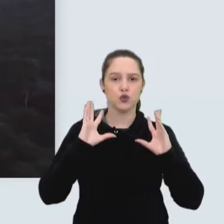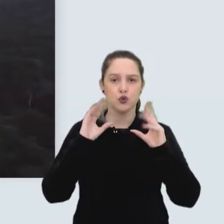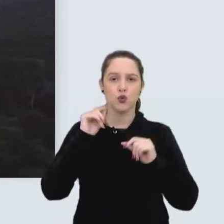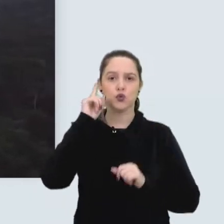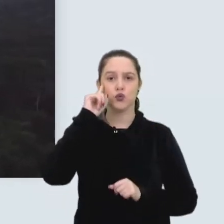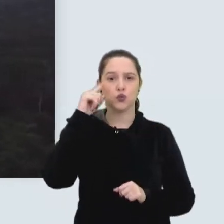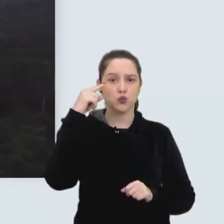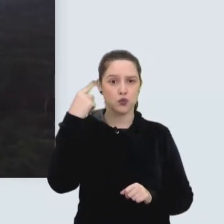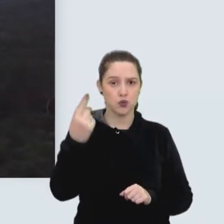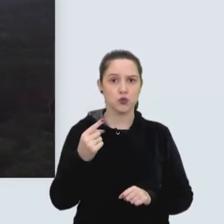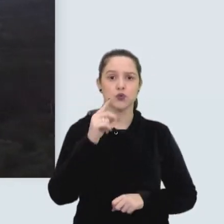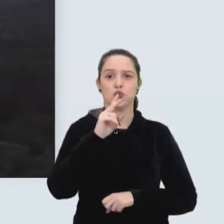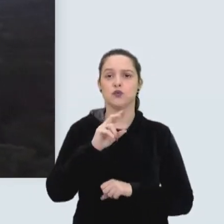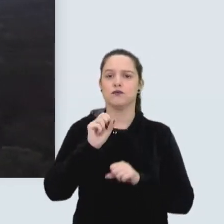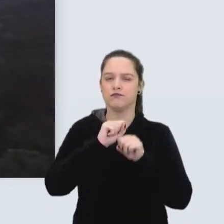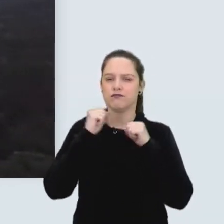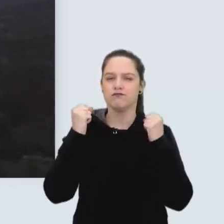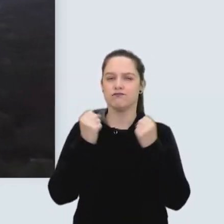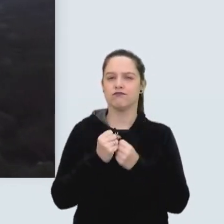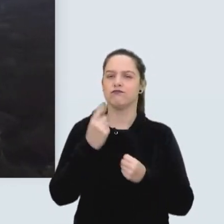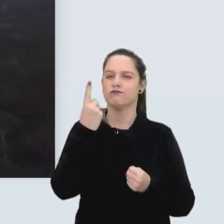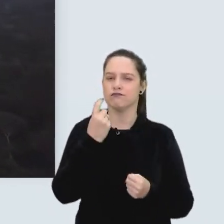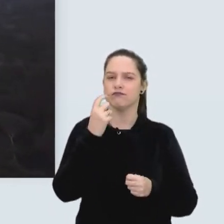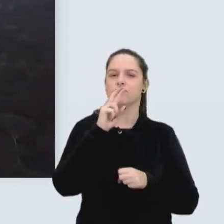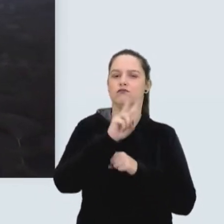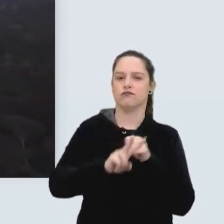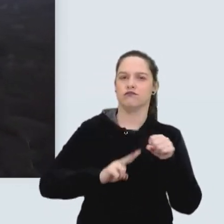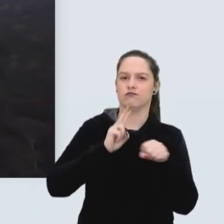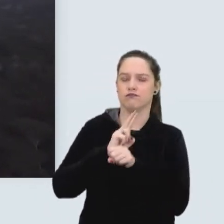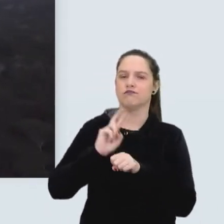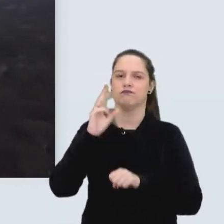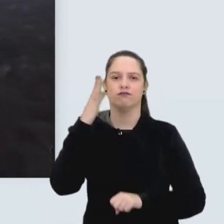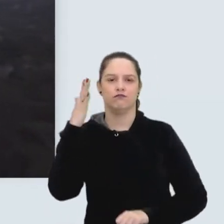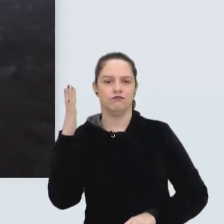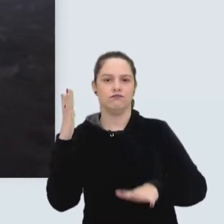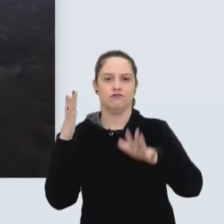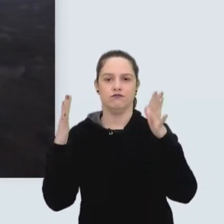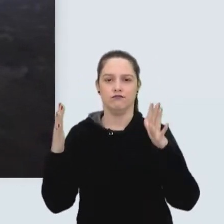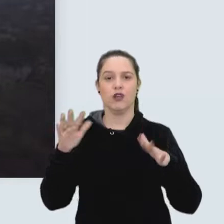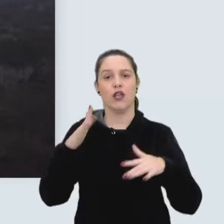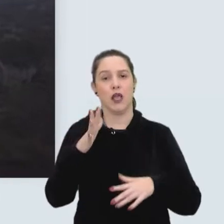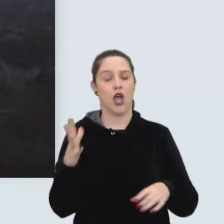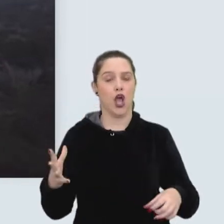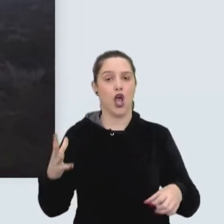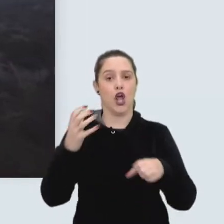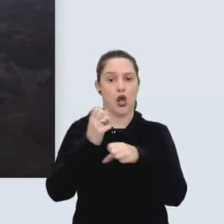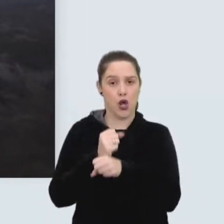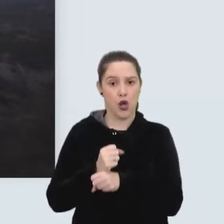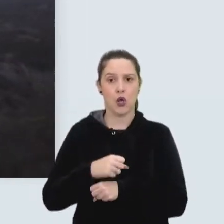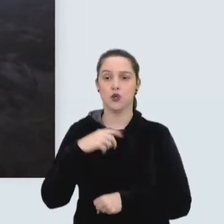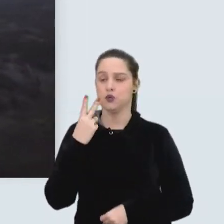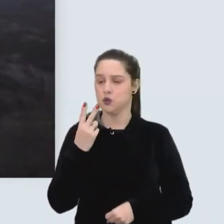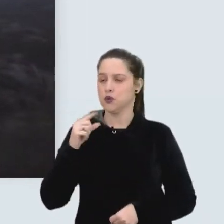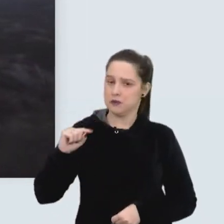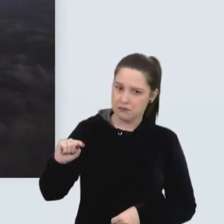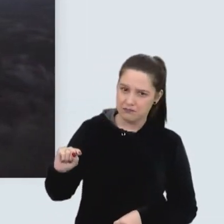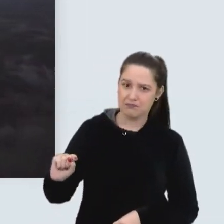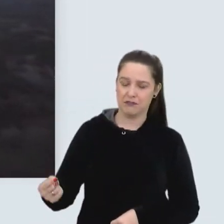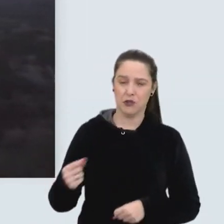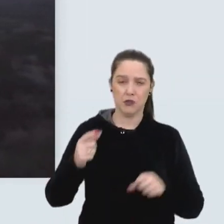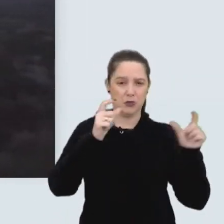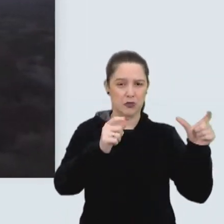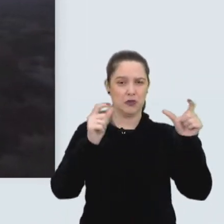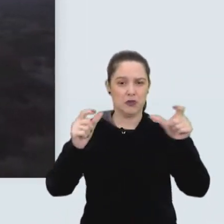no Sistema Nacional de Unidade de Conservação da Natureza. Ao total, mais de 2.000 unidades